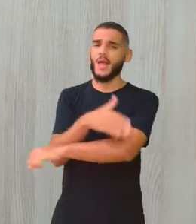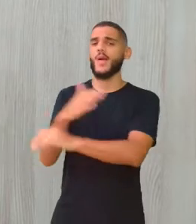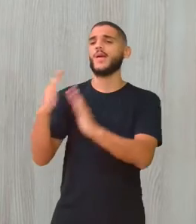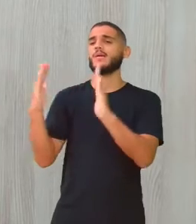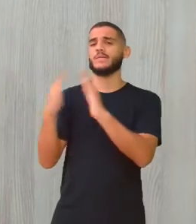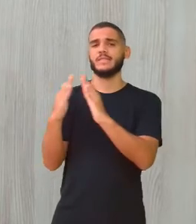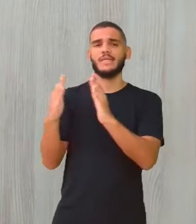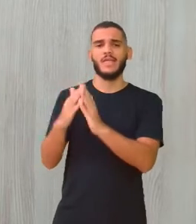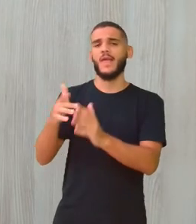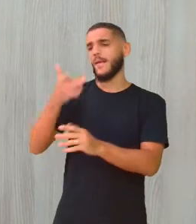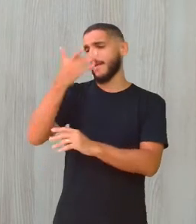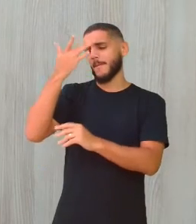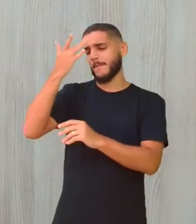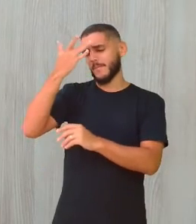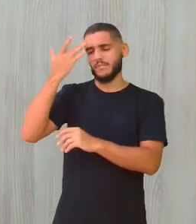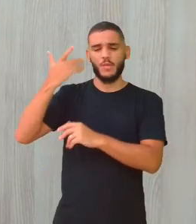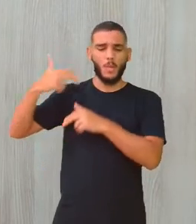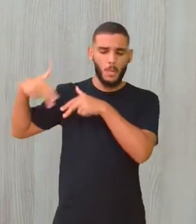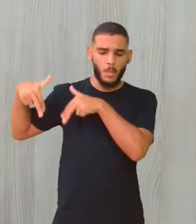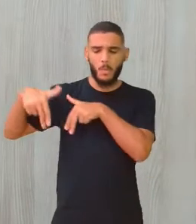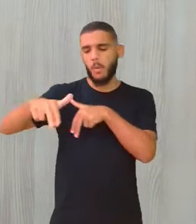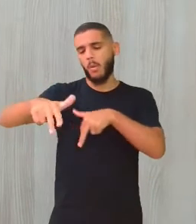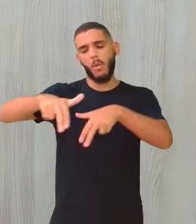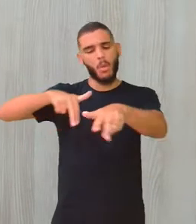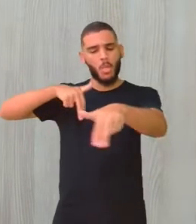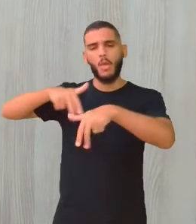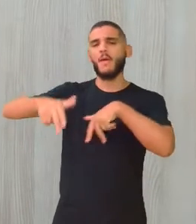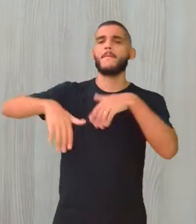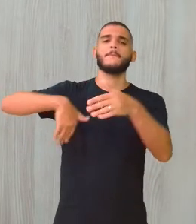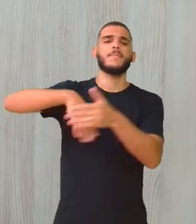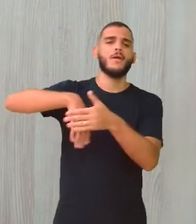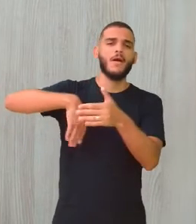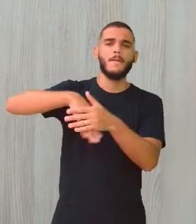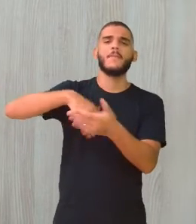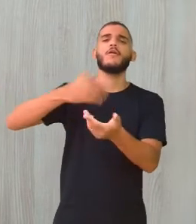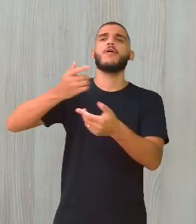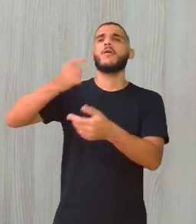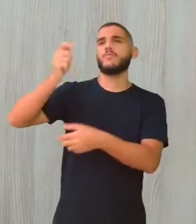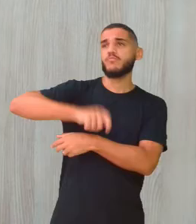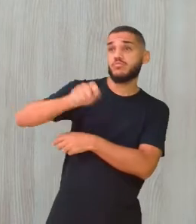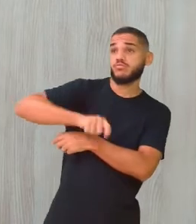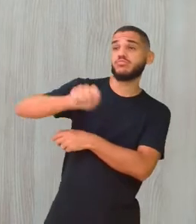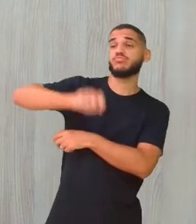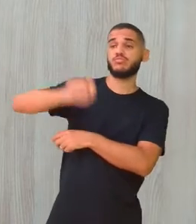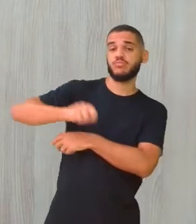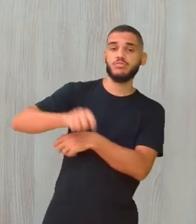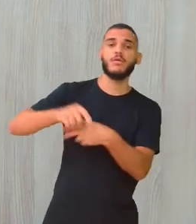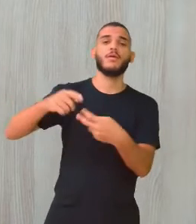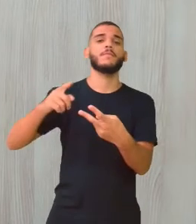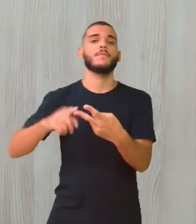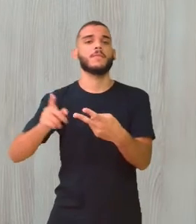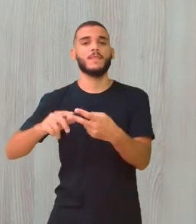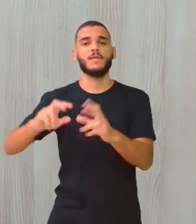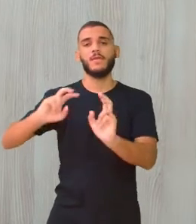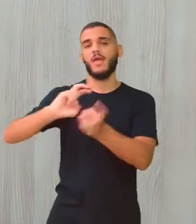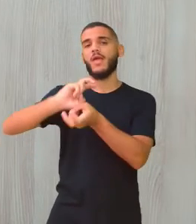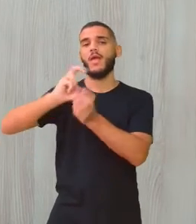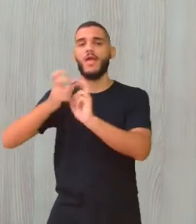A gente corria para jogar bola, para empinar pipa, para jogar